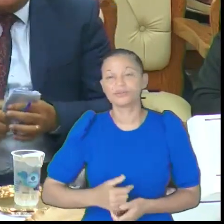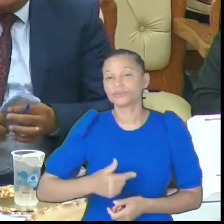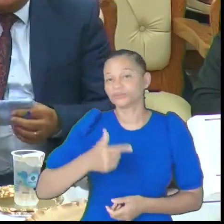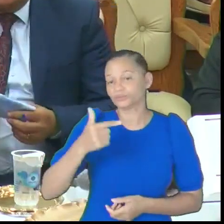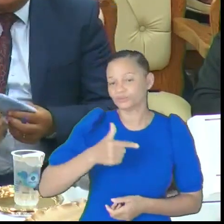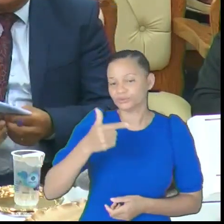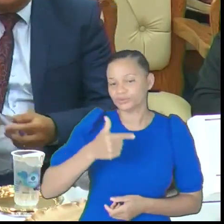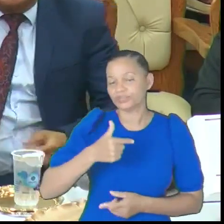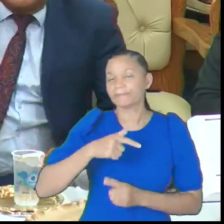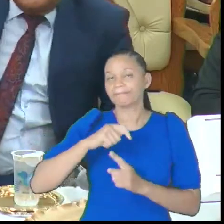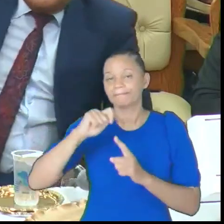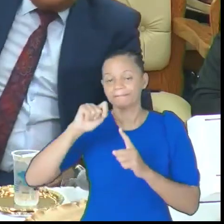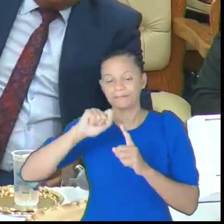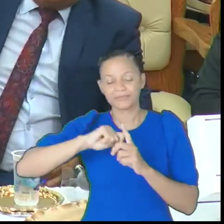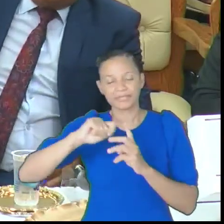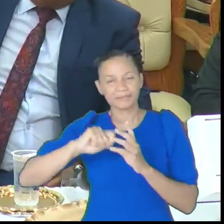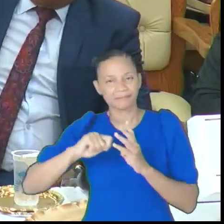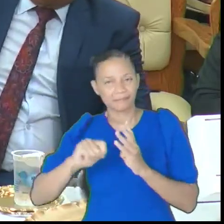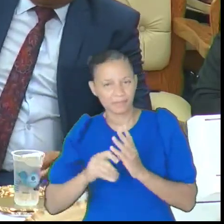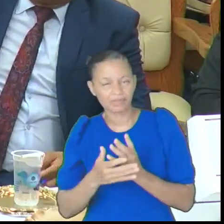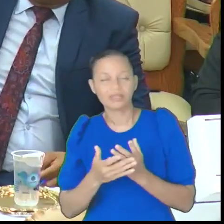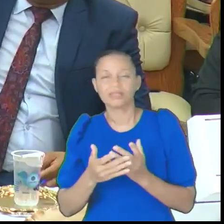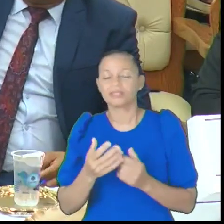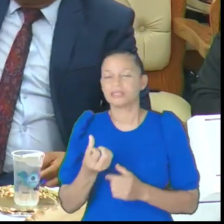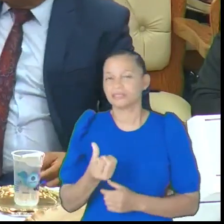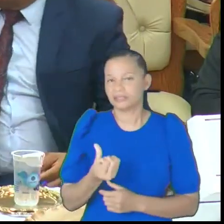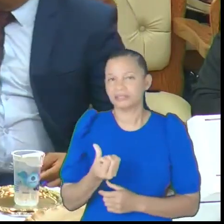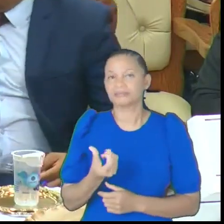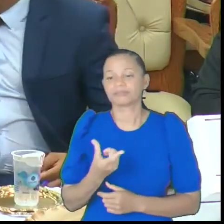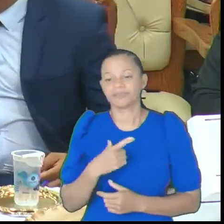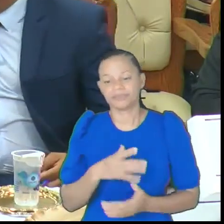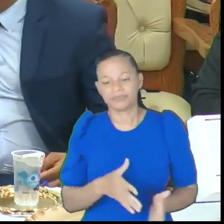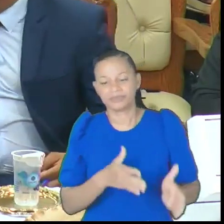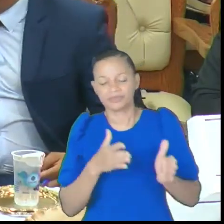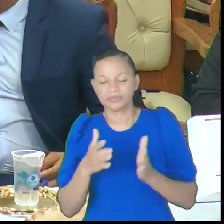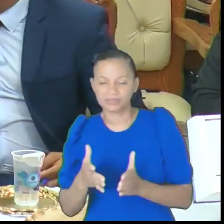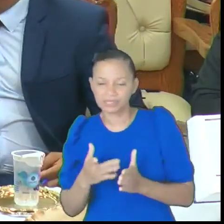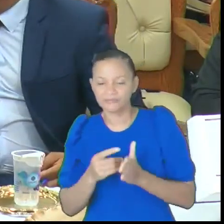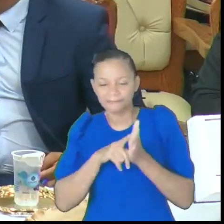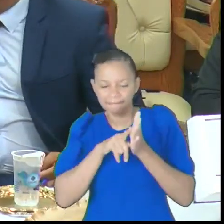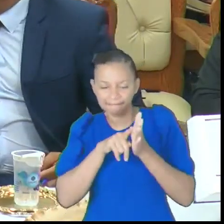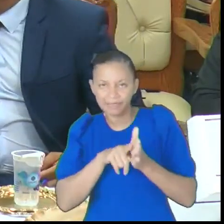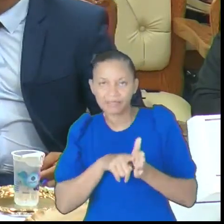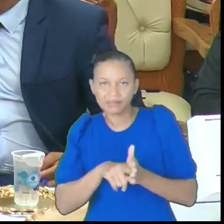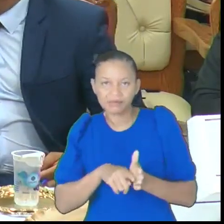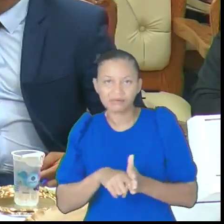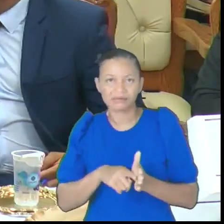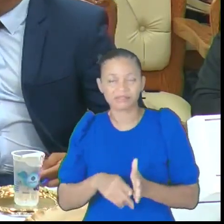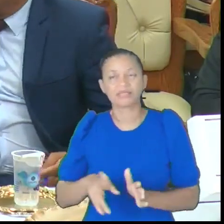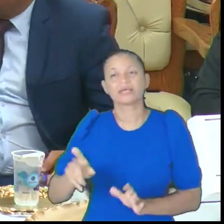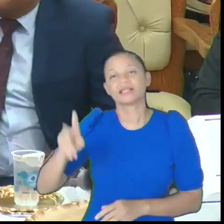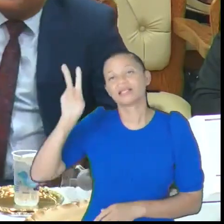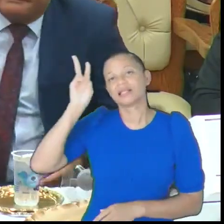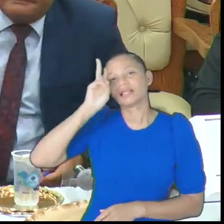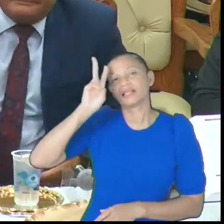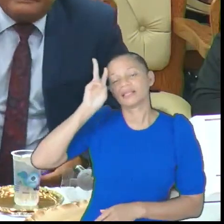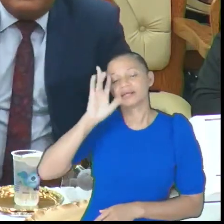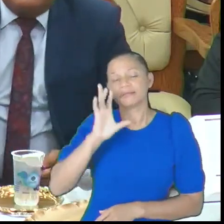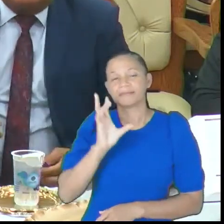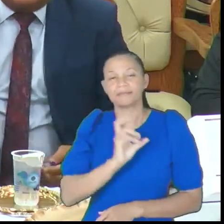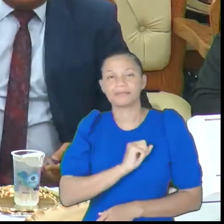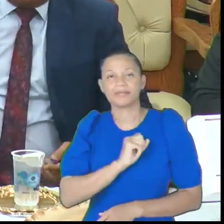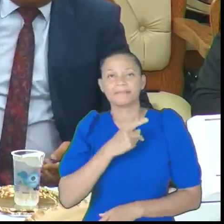semestre, que desta feita estava sendo comentada de saudosa memória, querido